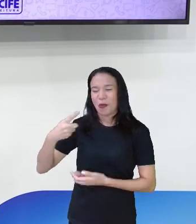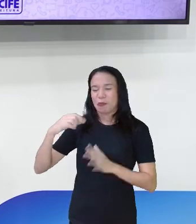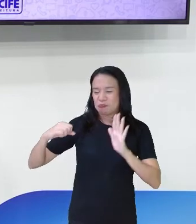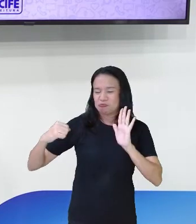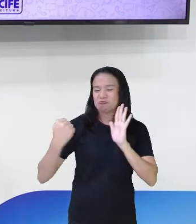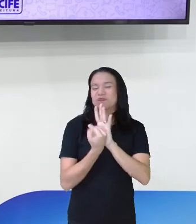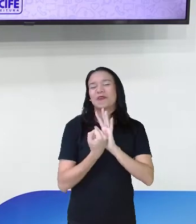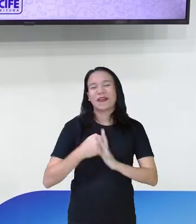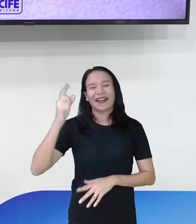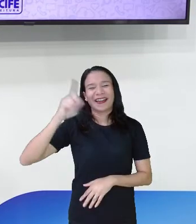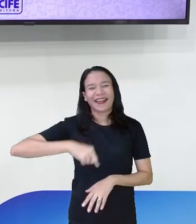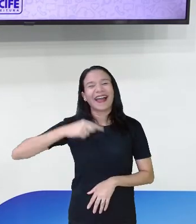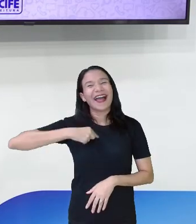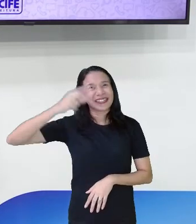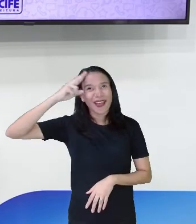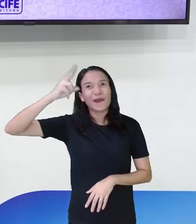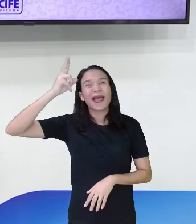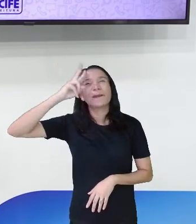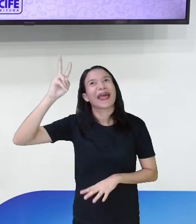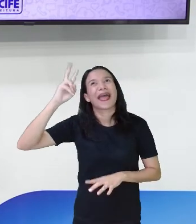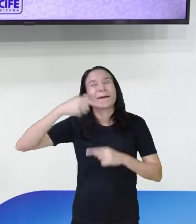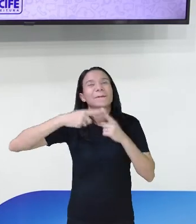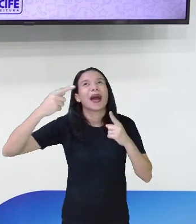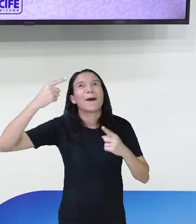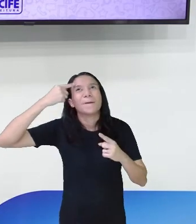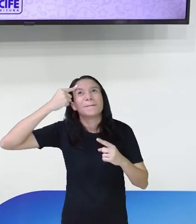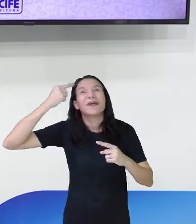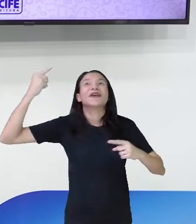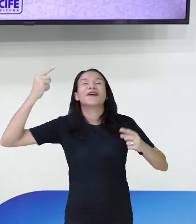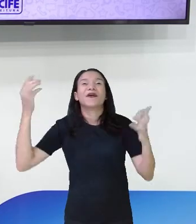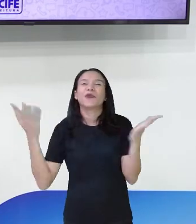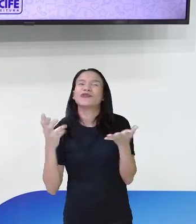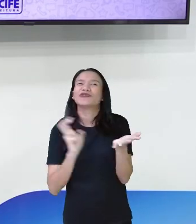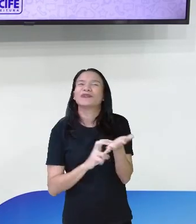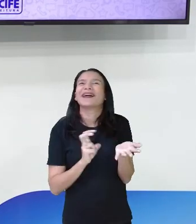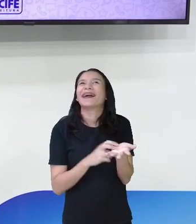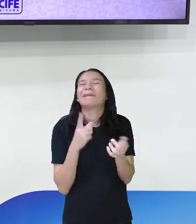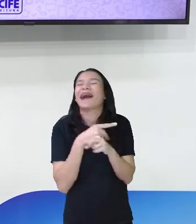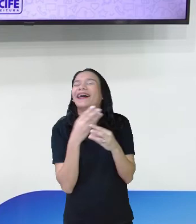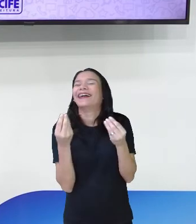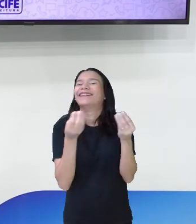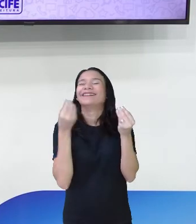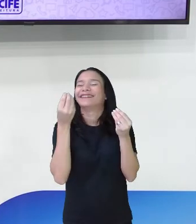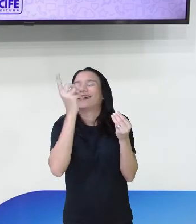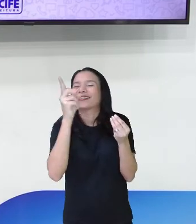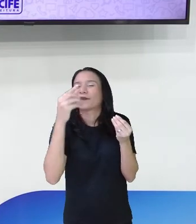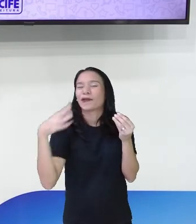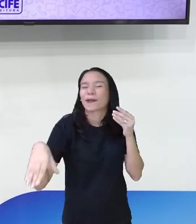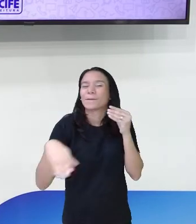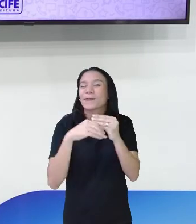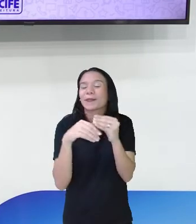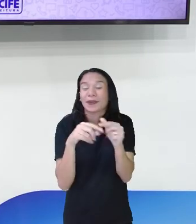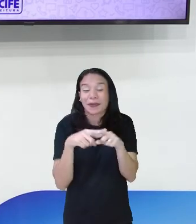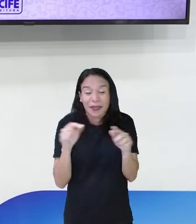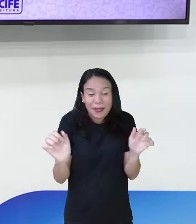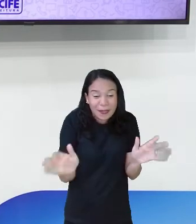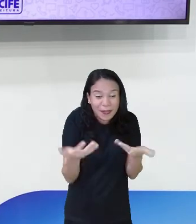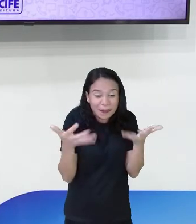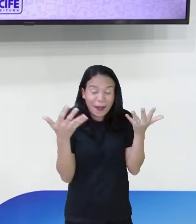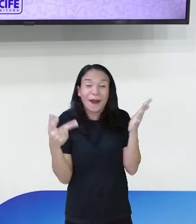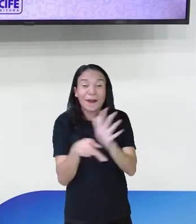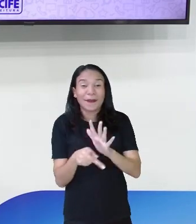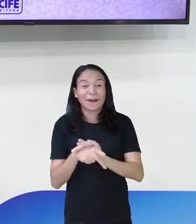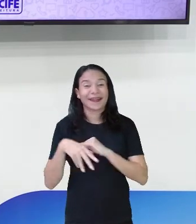1000. Essa eu estava lembrada, mas eu tinha pensado nisso hoje cedo, mas realmente eu não ia citar, porque eu estava tão empolgada aqui nos extintos